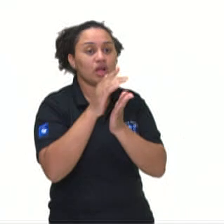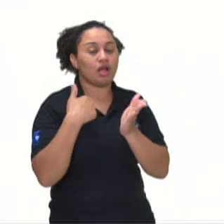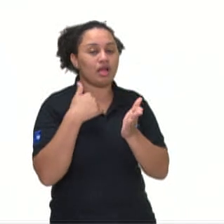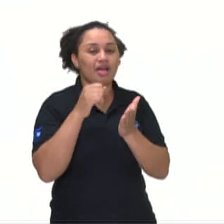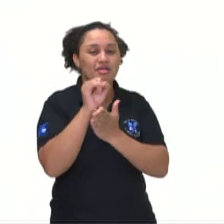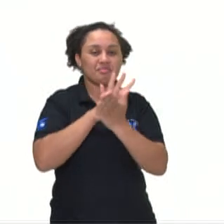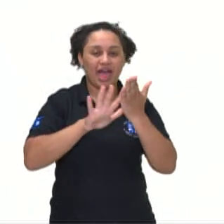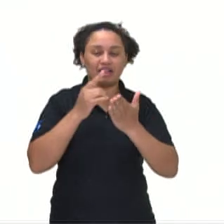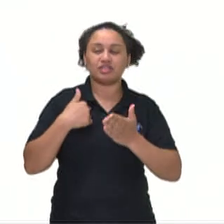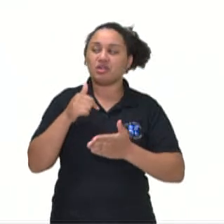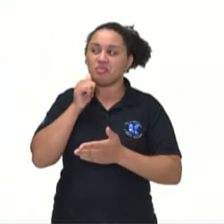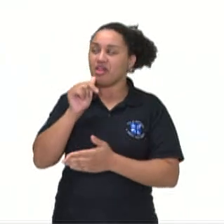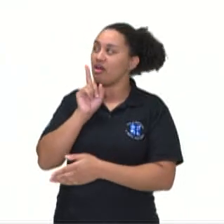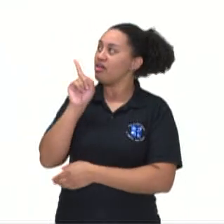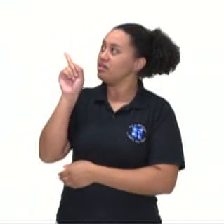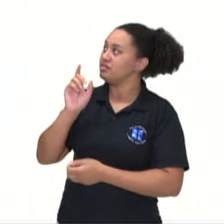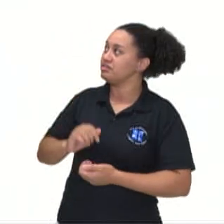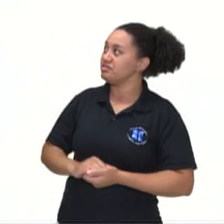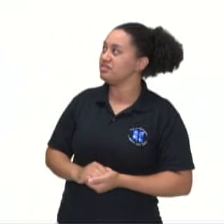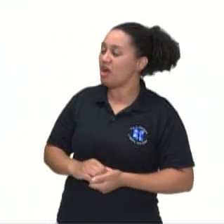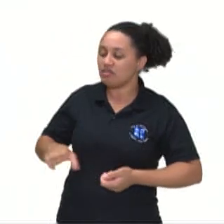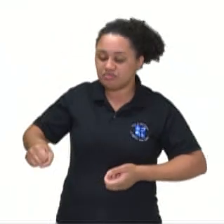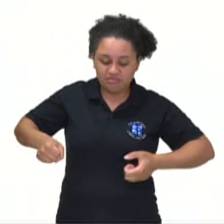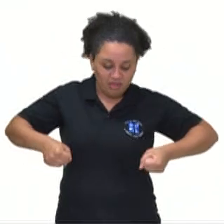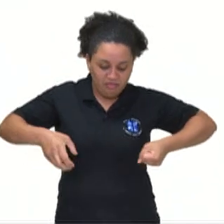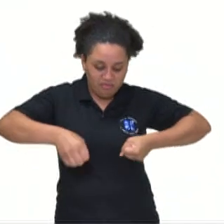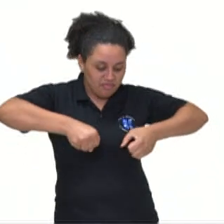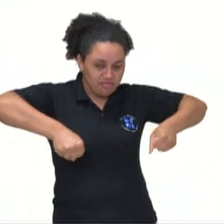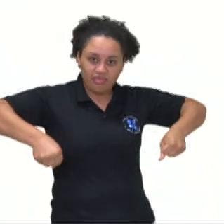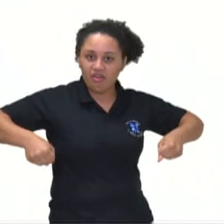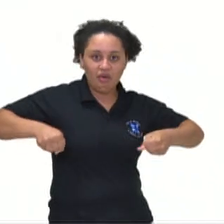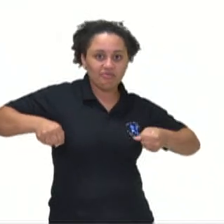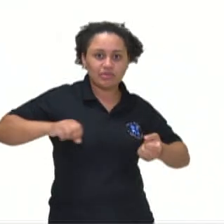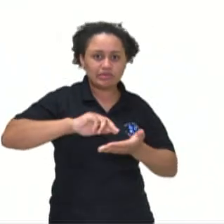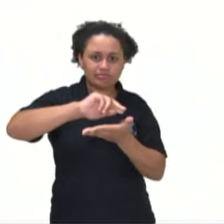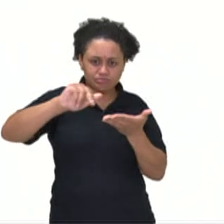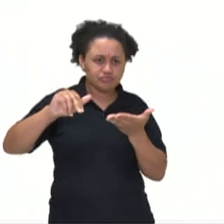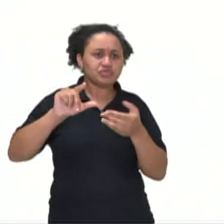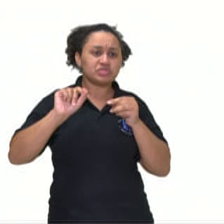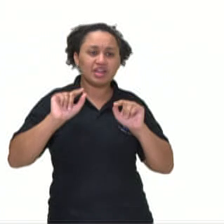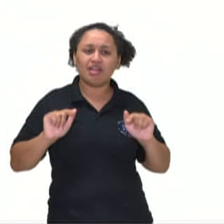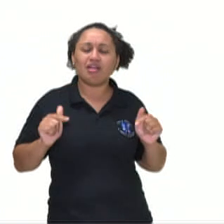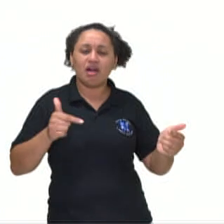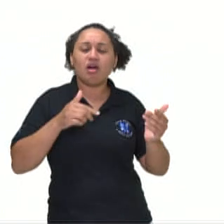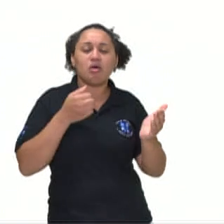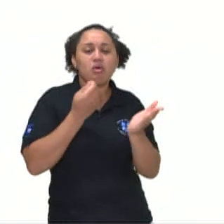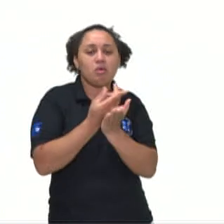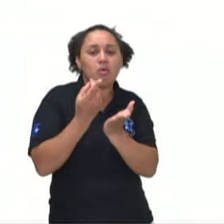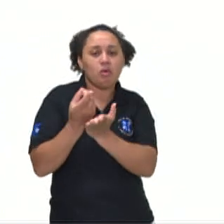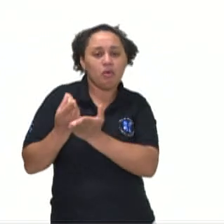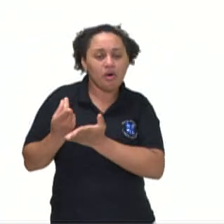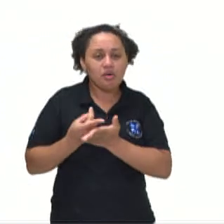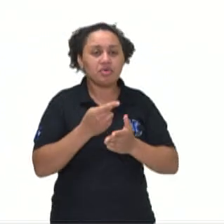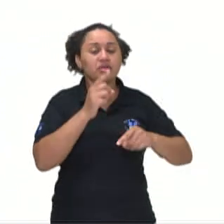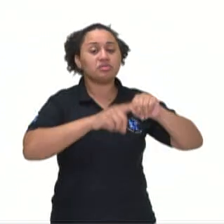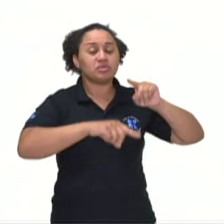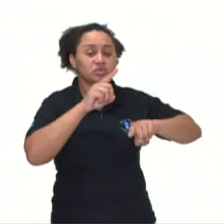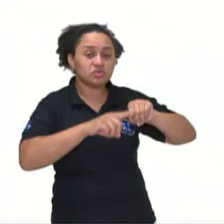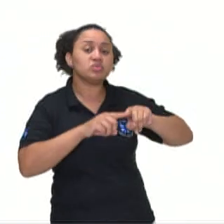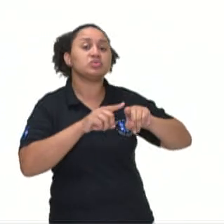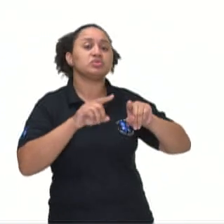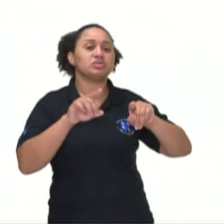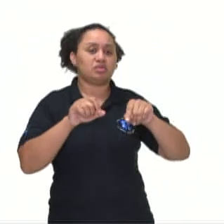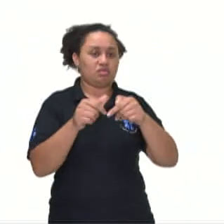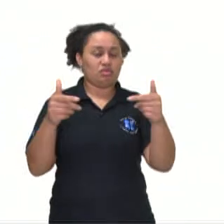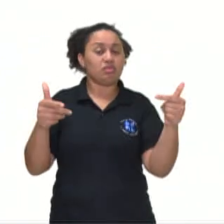dessa moça repleta de sacolas aqui, está associada ao quê? Ao ato de adquirir determinados produtos e